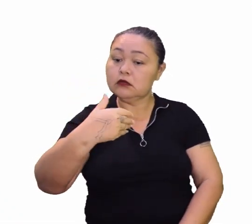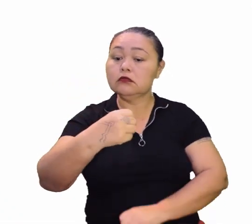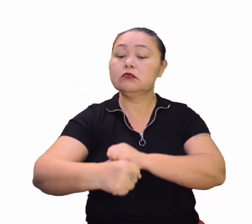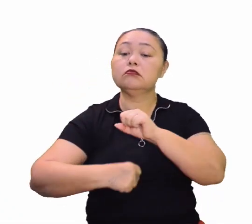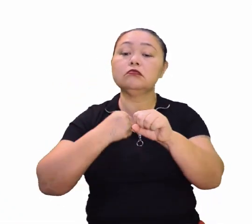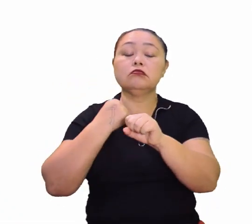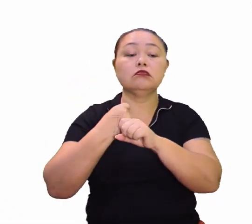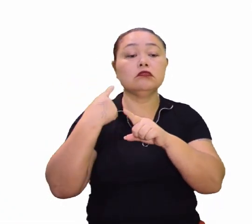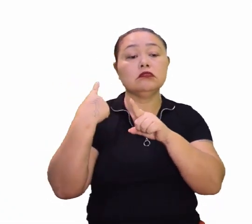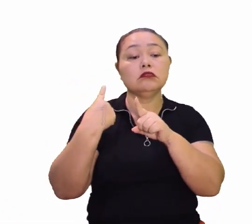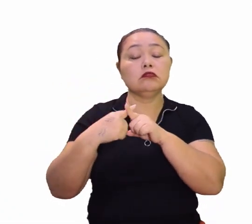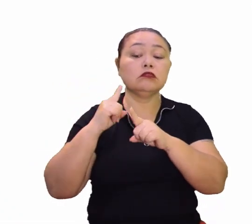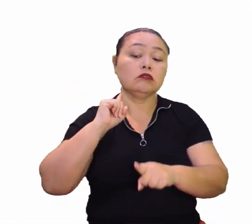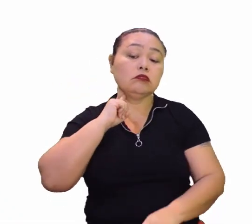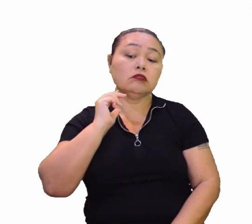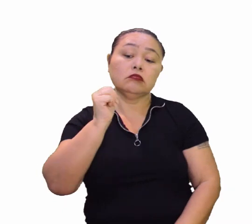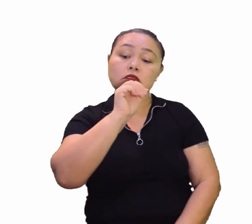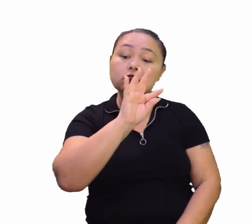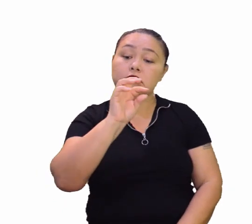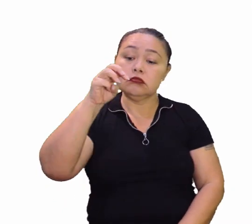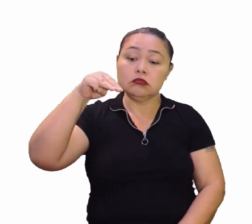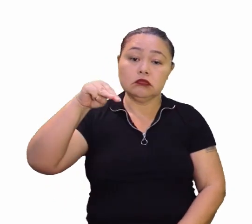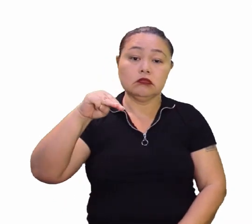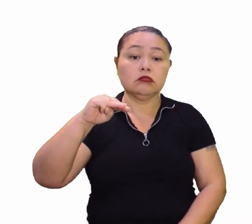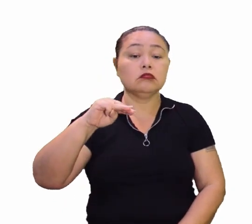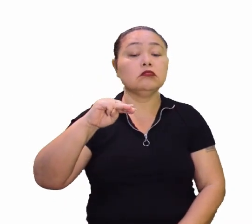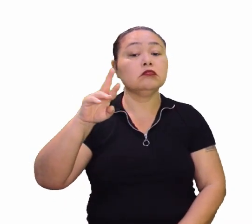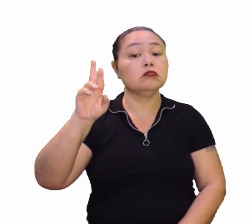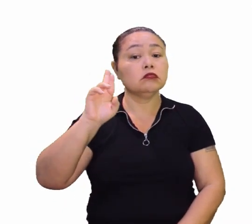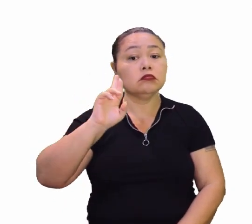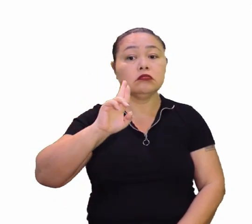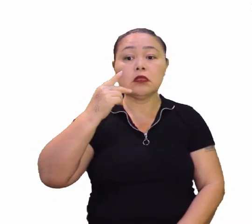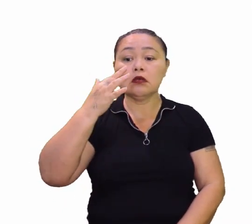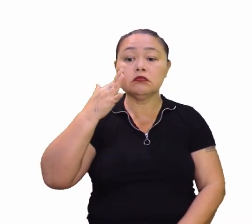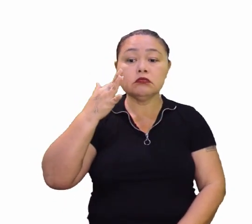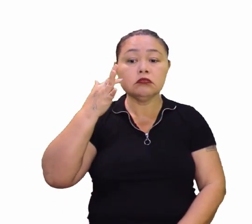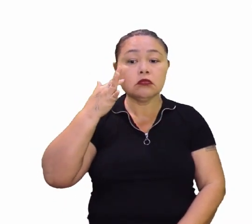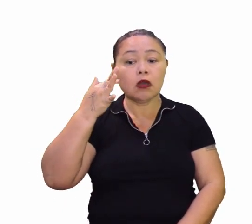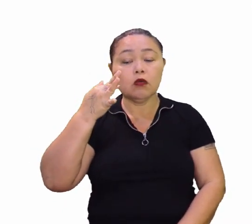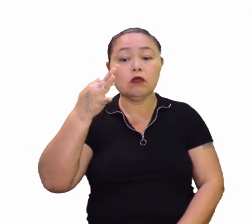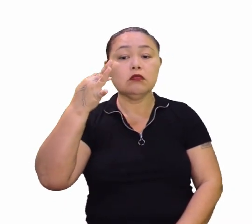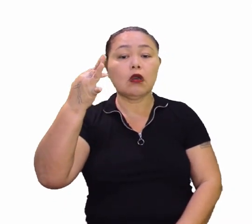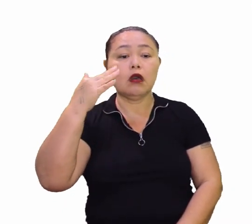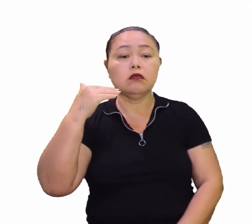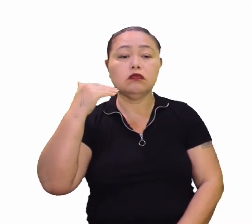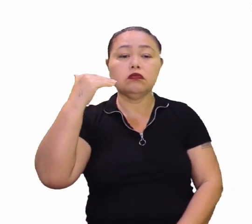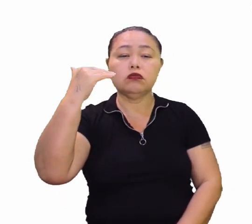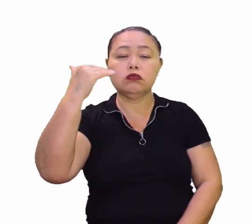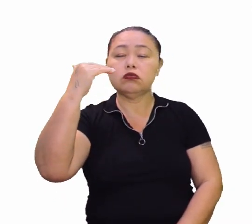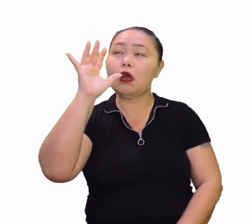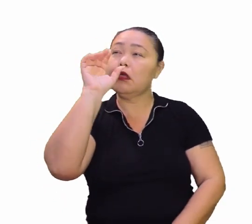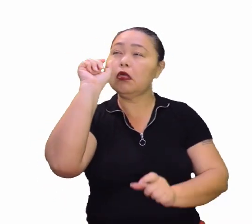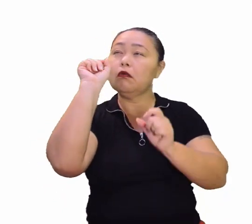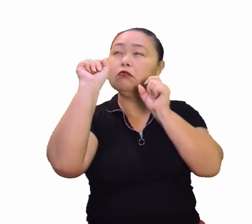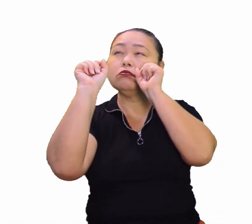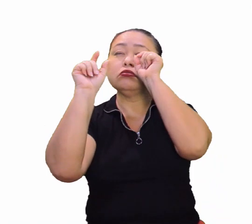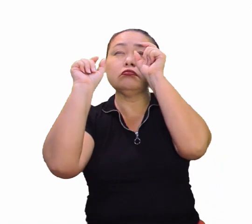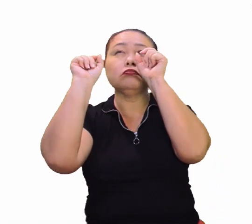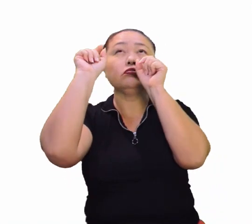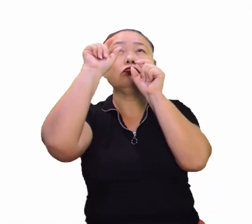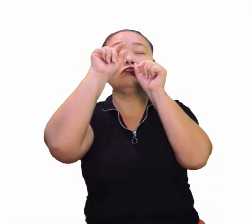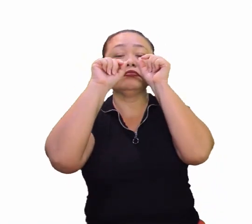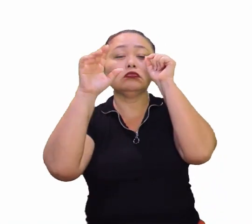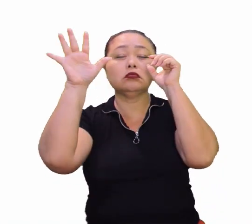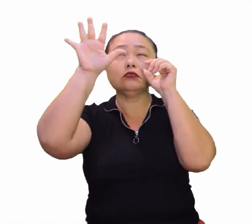do ar, à poluição atmosférica, em resposta às previsões de elevada